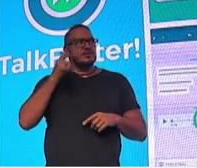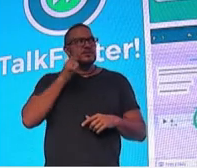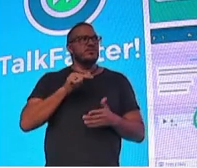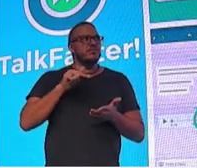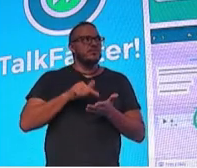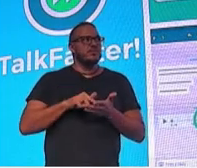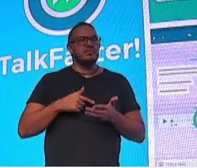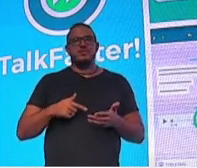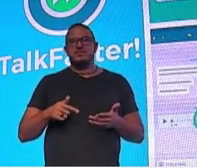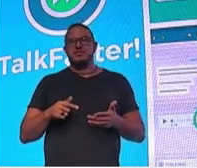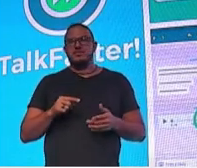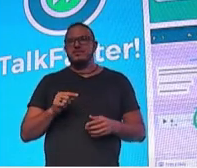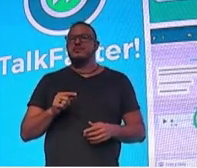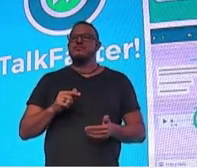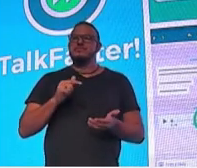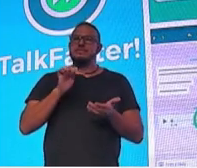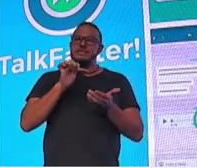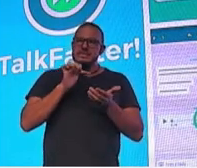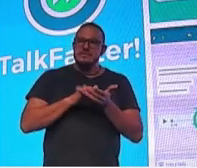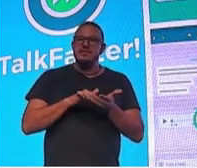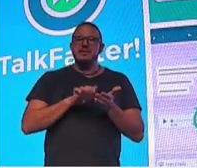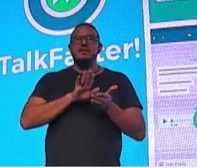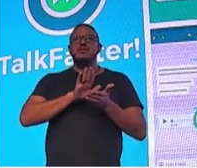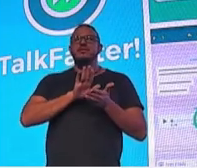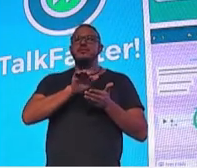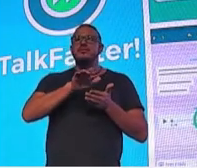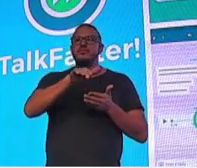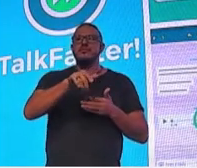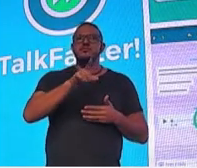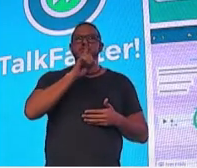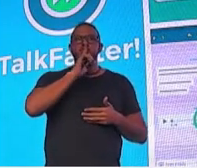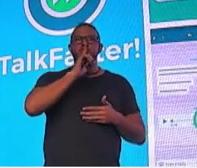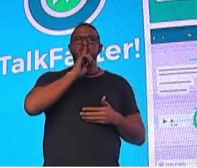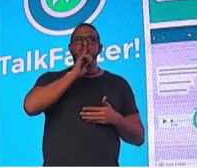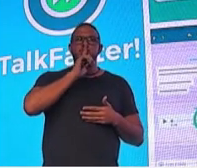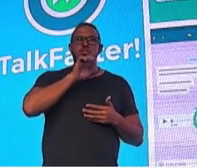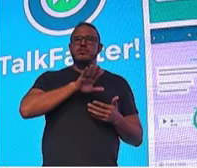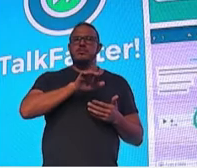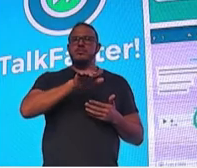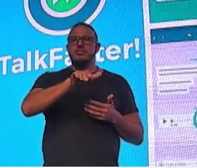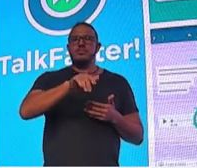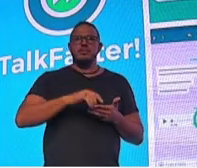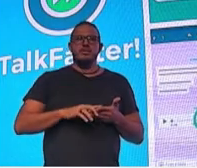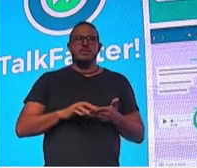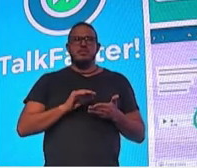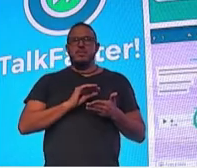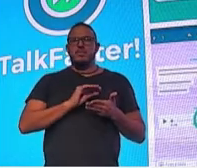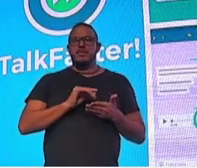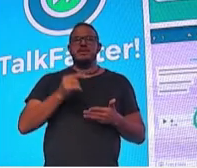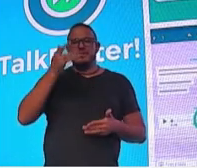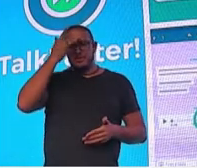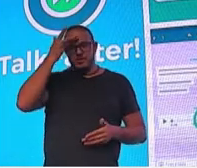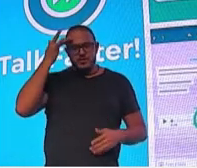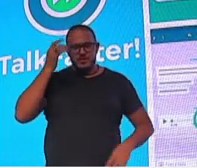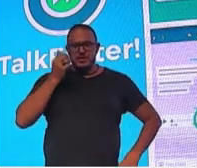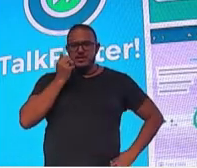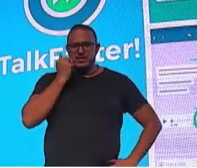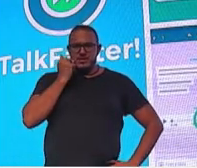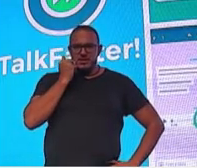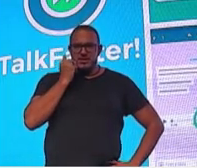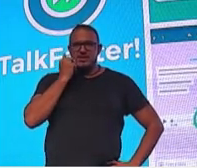chamado Skip Silence, que ele pula o silêncio entre uma frase e outra. Ou seja, sabe aquela pessoa que fica respirando no